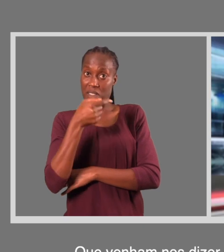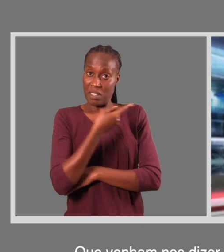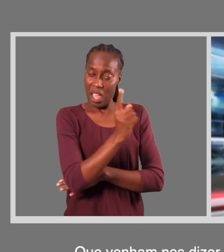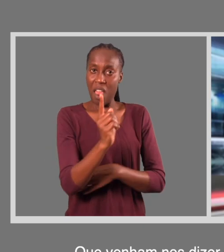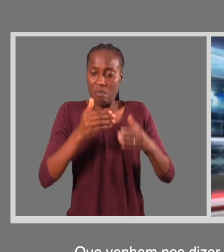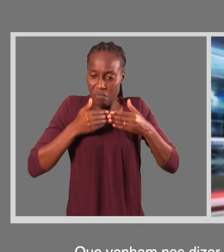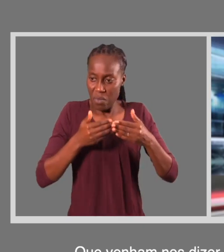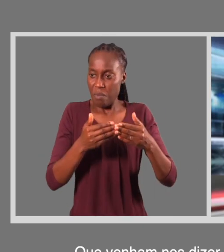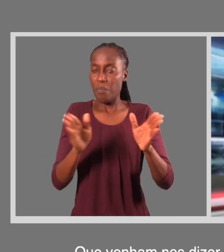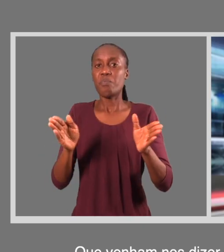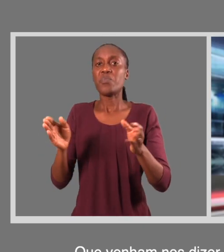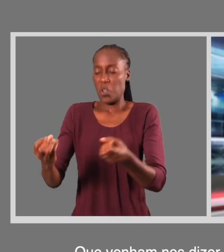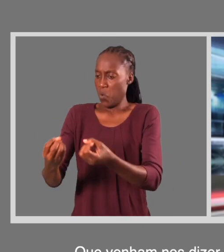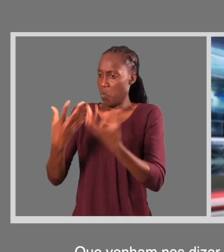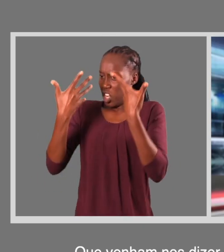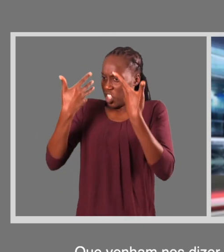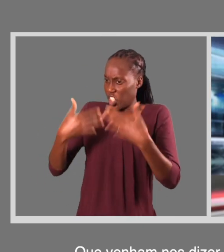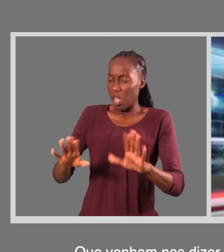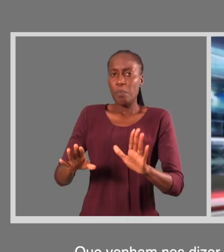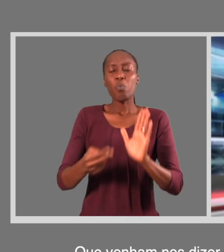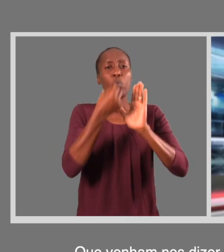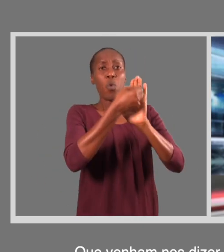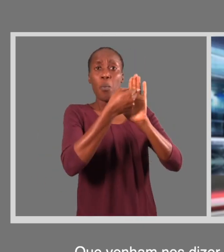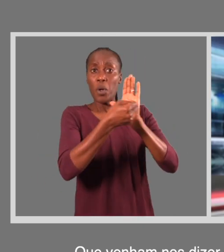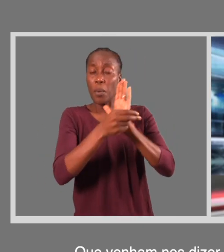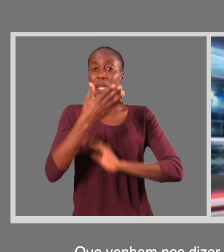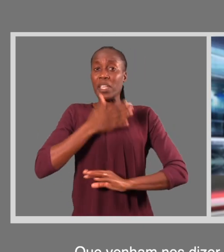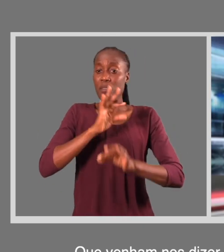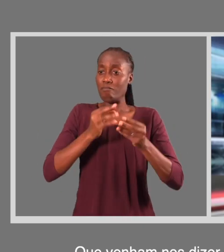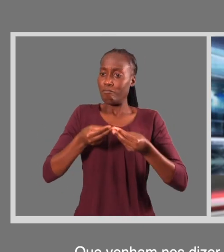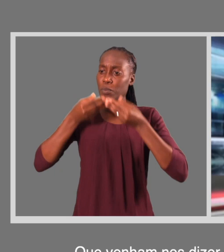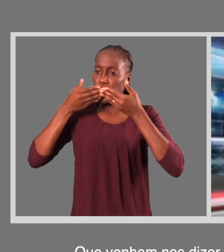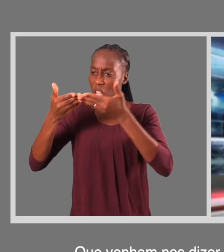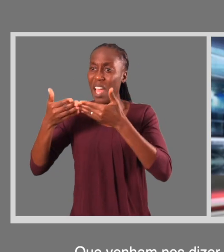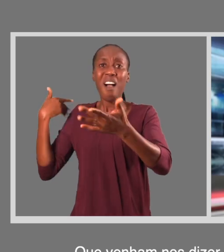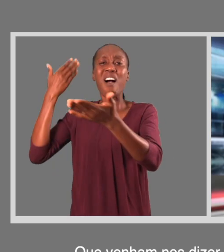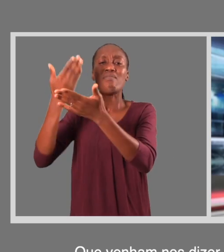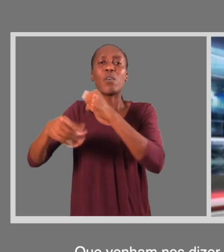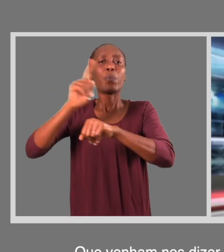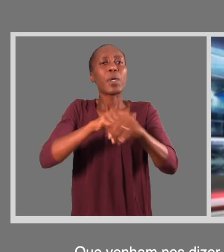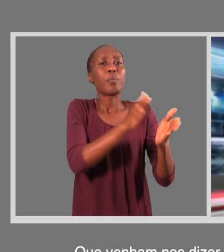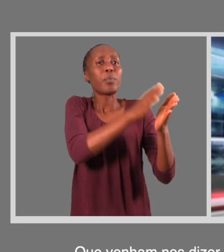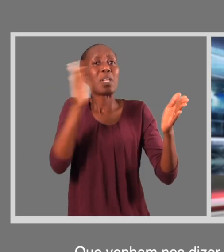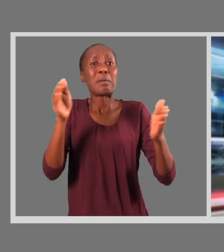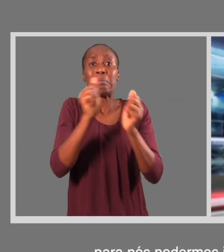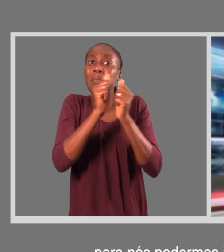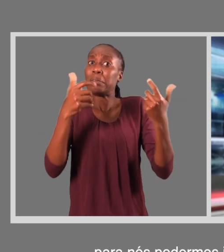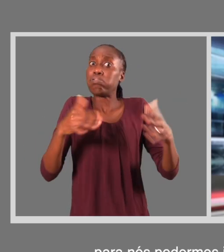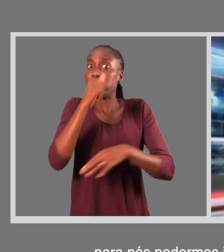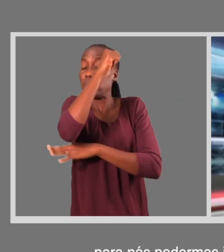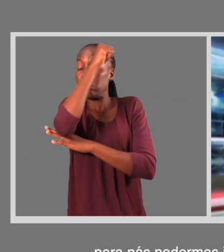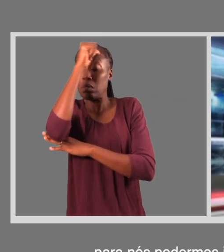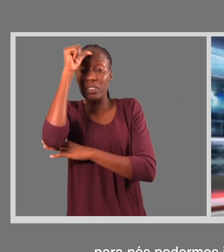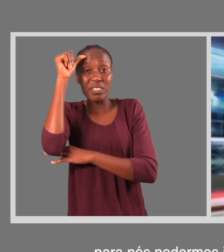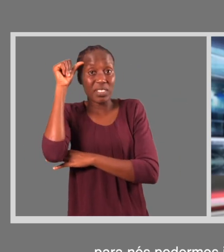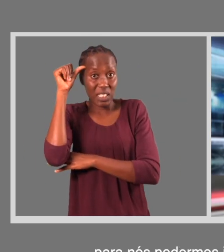recebemos nomes, prevê-nos dar até o tempo X, não estamos a conseguir, vamos conseguir dar até, para nós